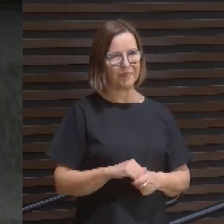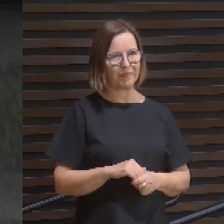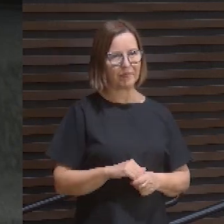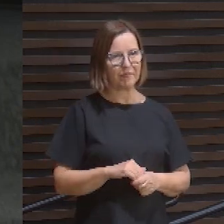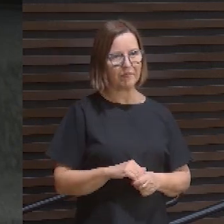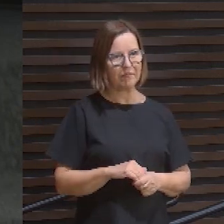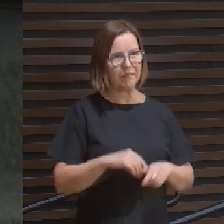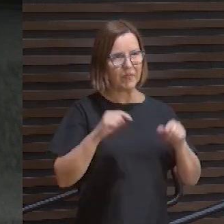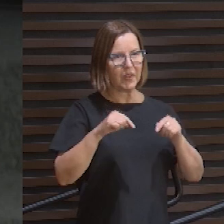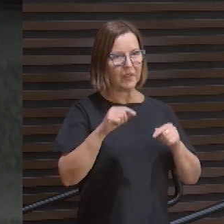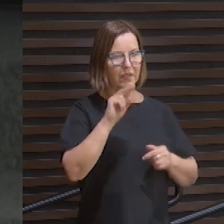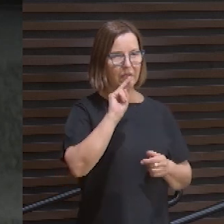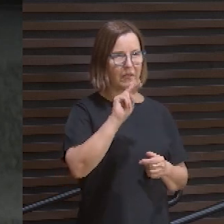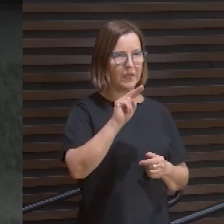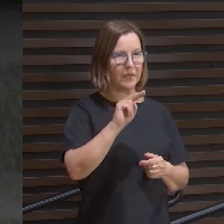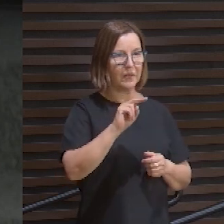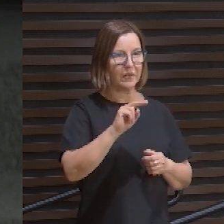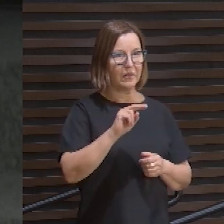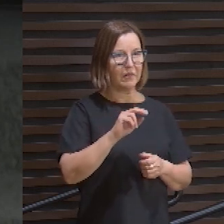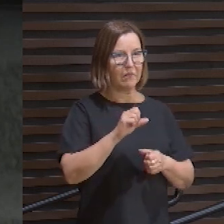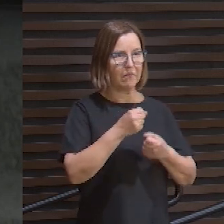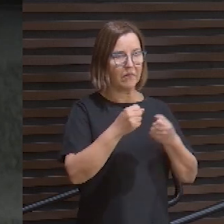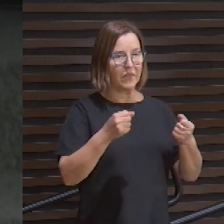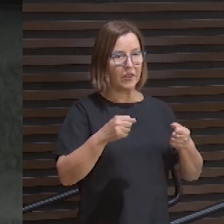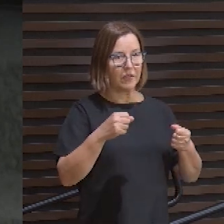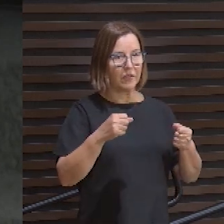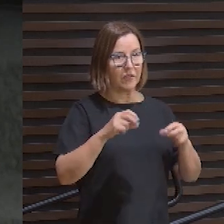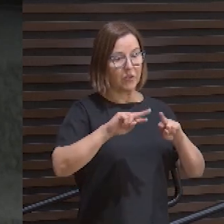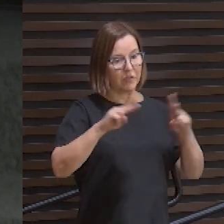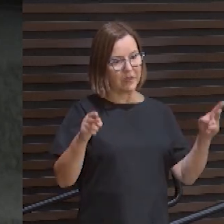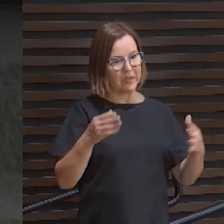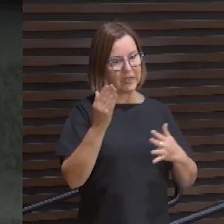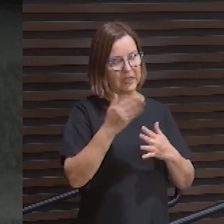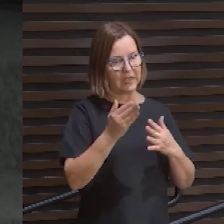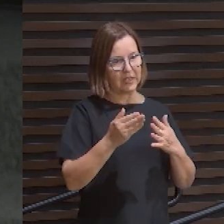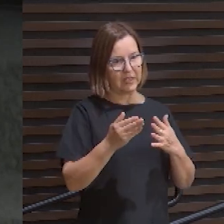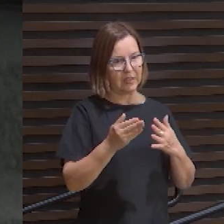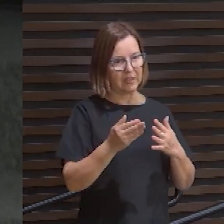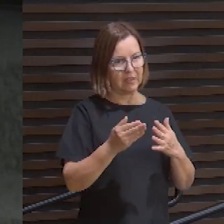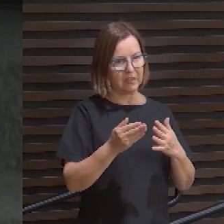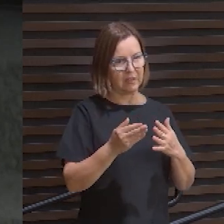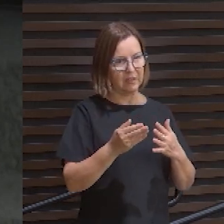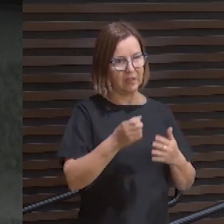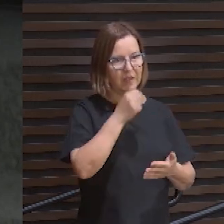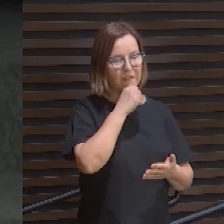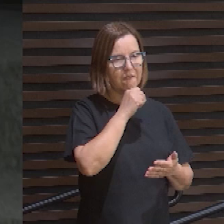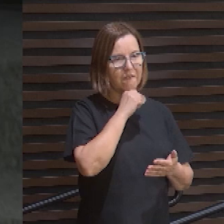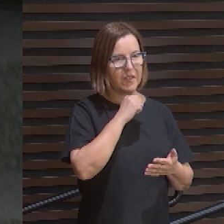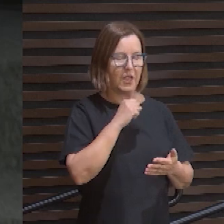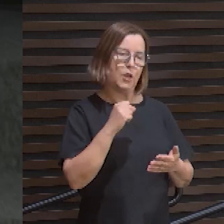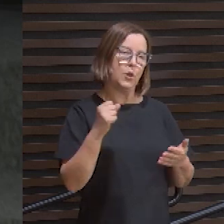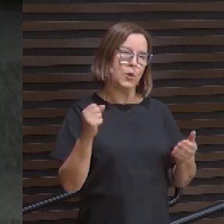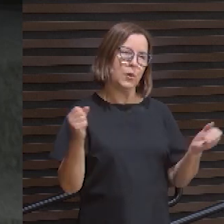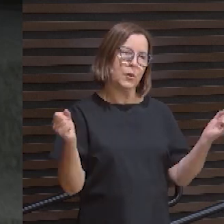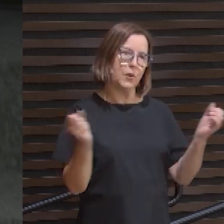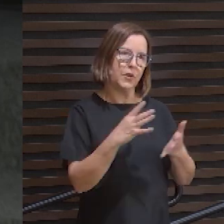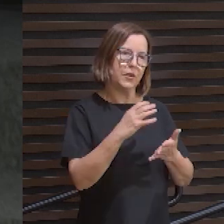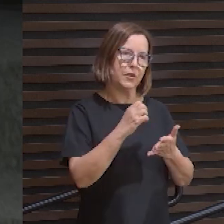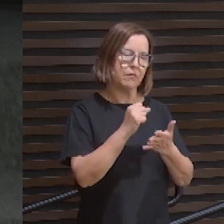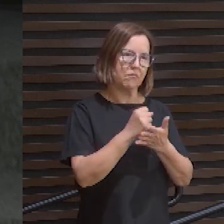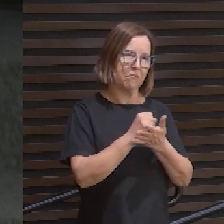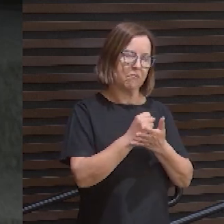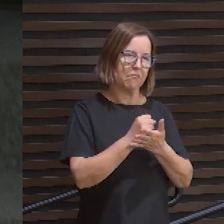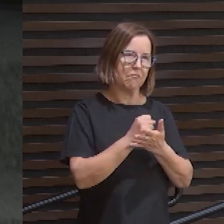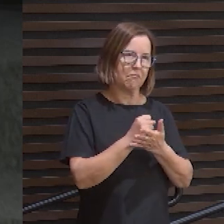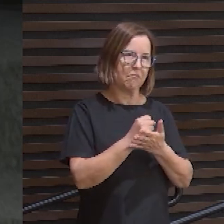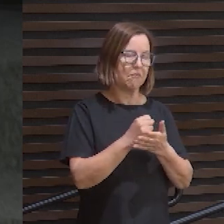Aqui nós vemos o grande contraste entre o antigo e o novo pacto. O sistema